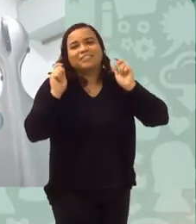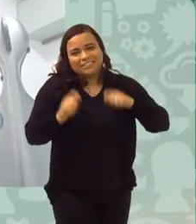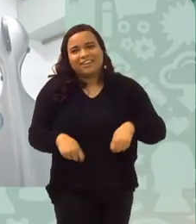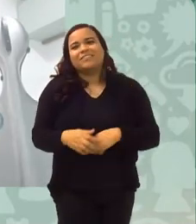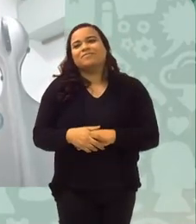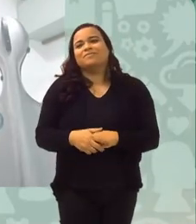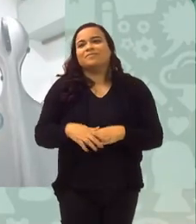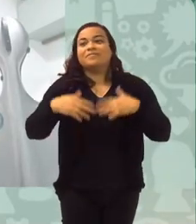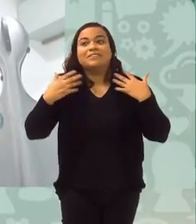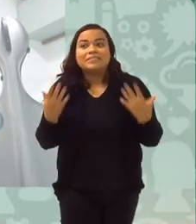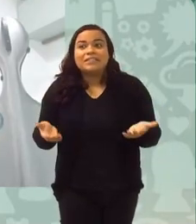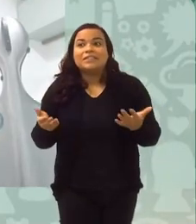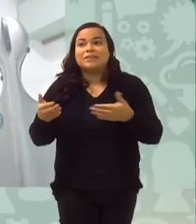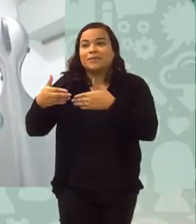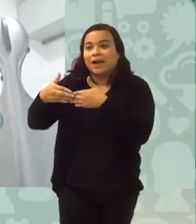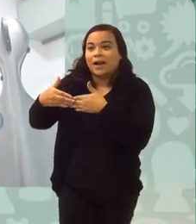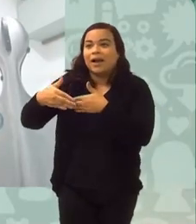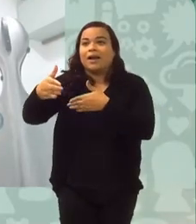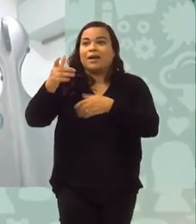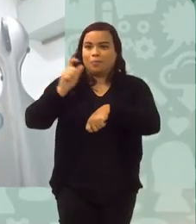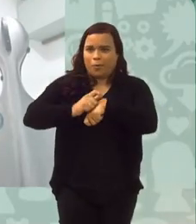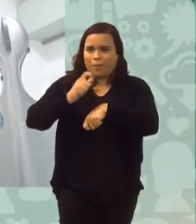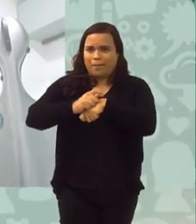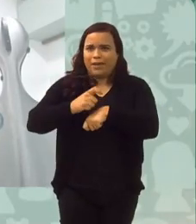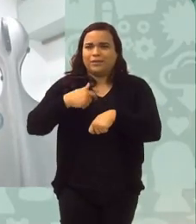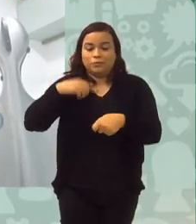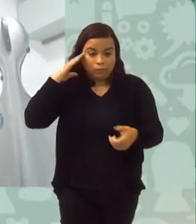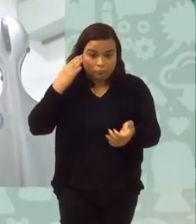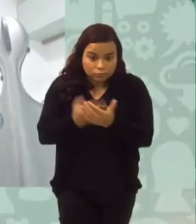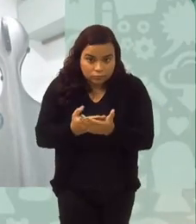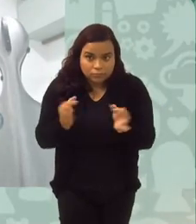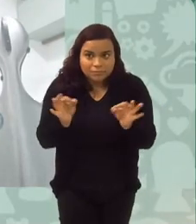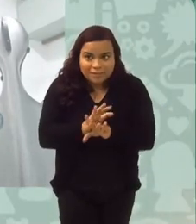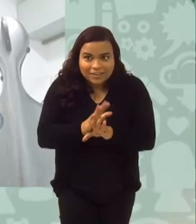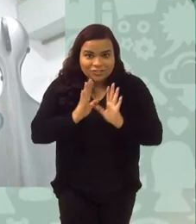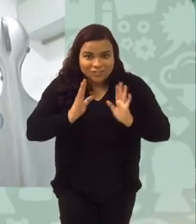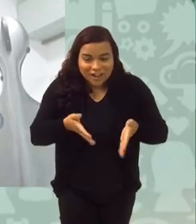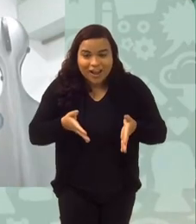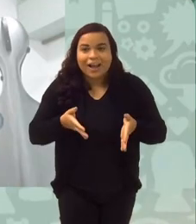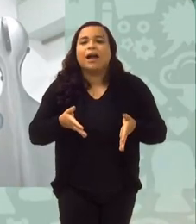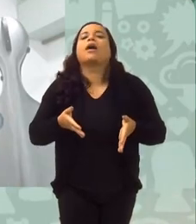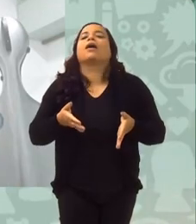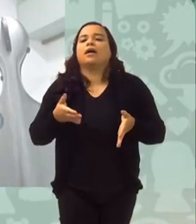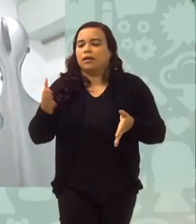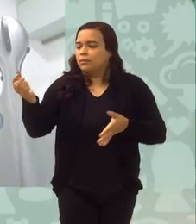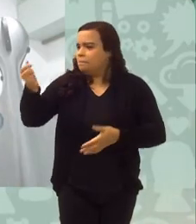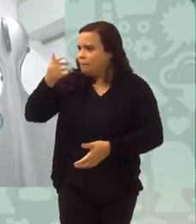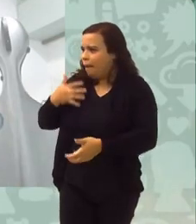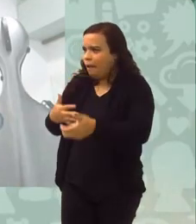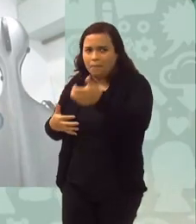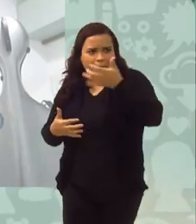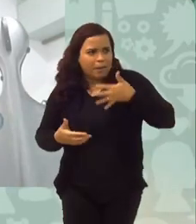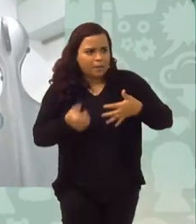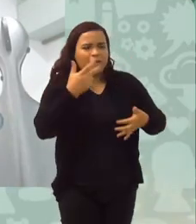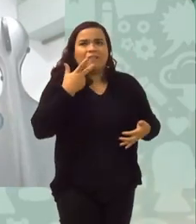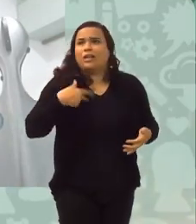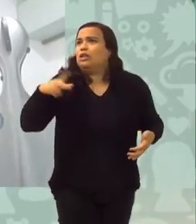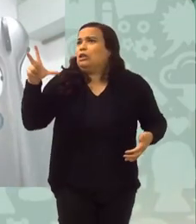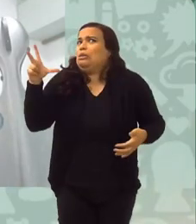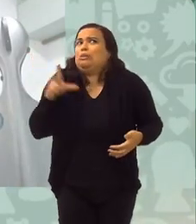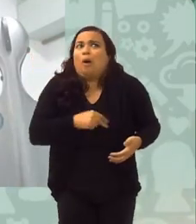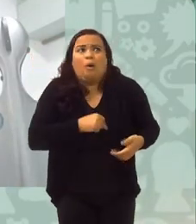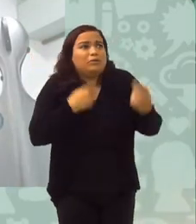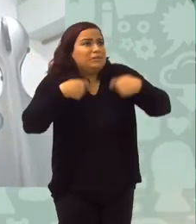responder. Então, a partir do momento que eu acredito nisso e eu recebo esses relatos